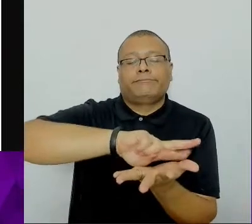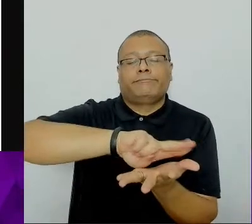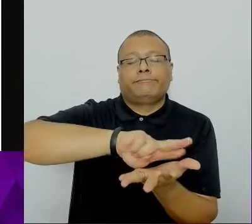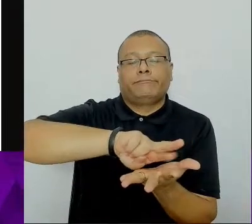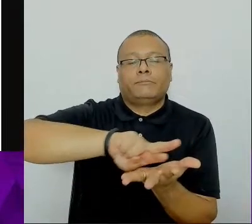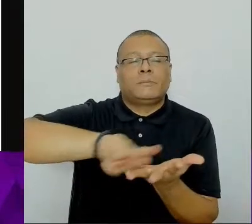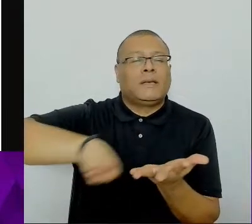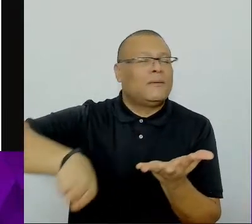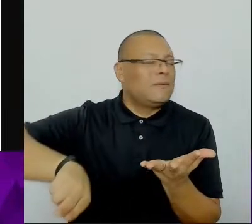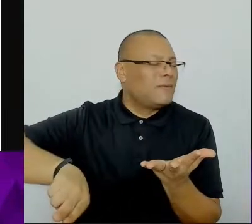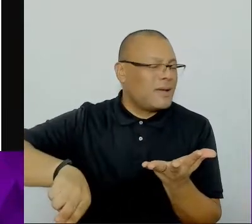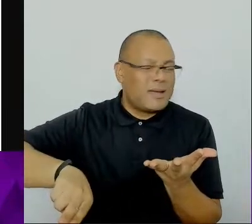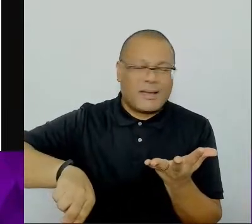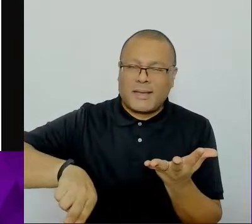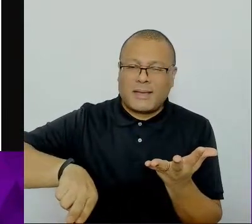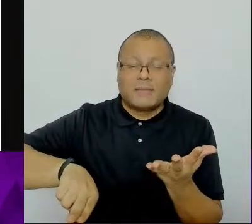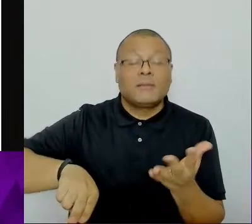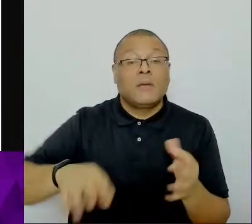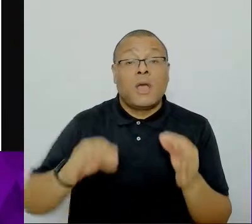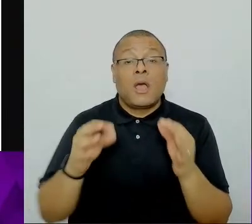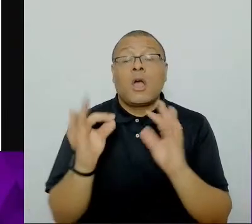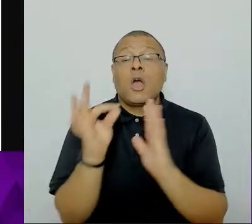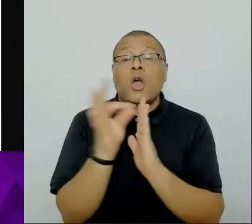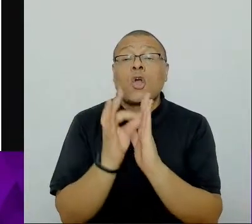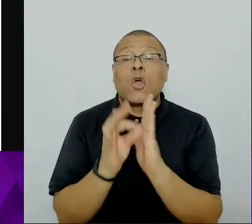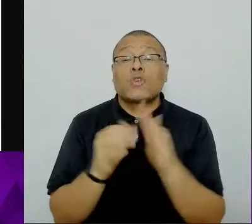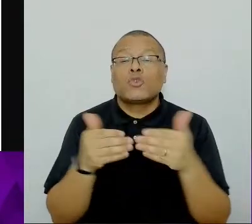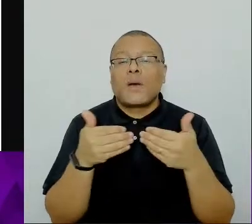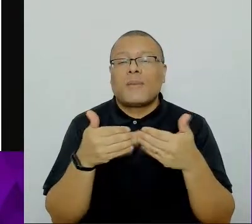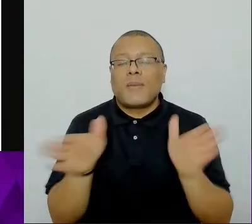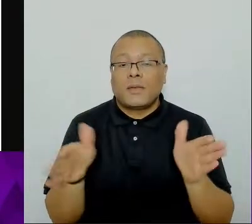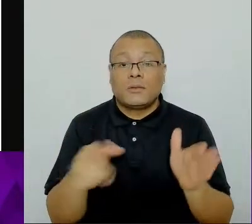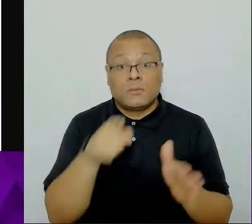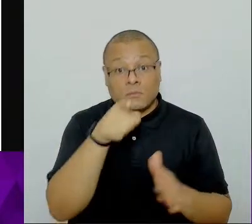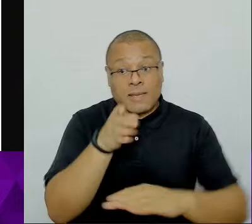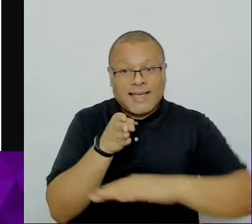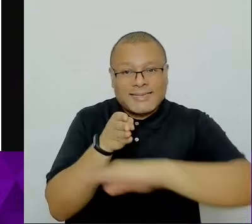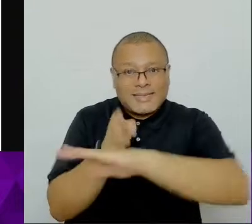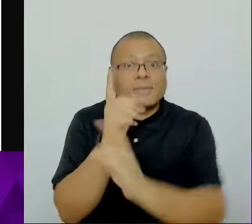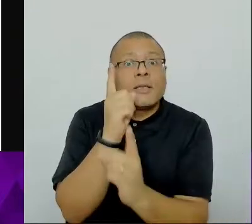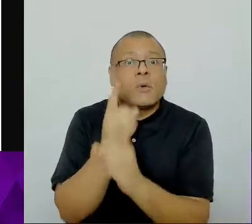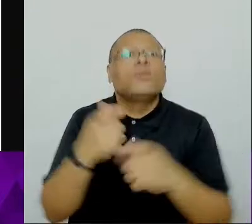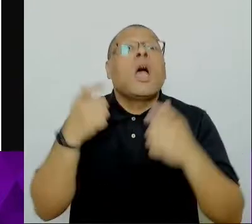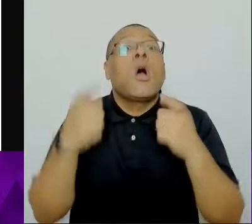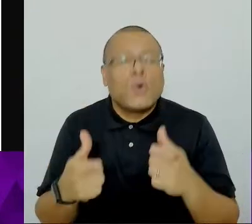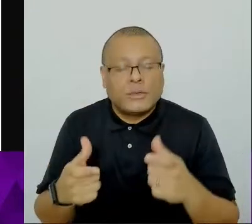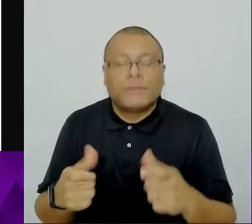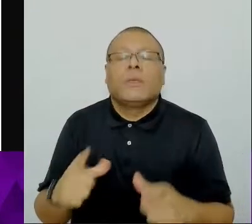várias delas são open source, eu vou mostrar aonde e como acessar algumas delas,